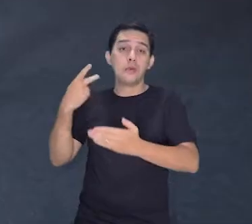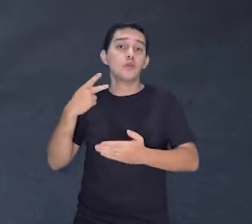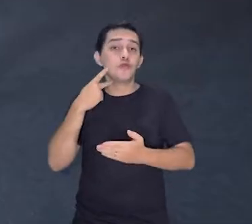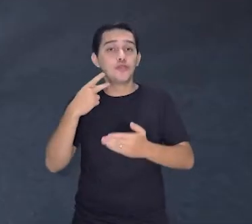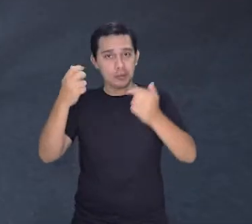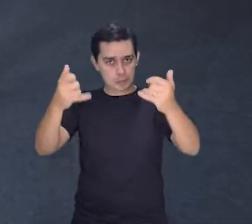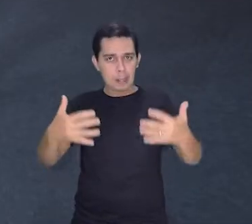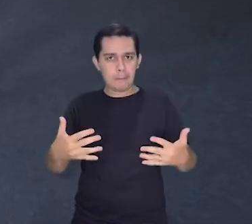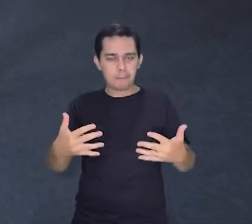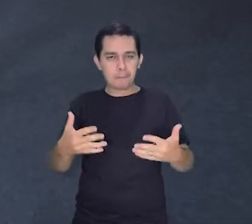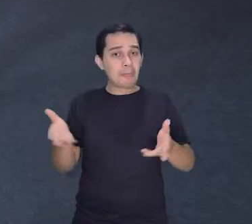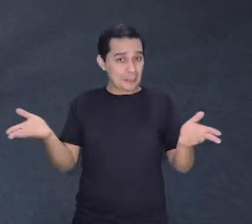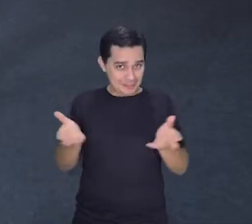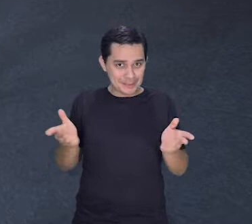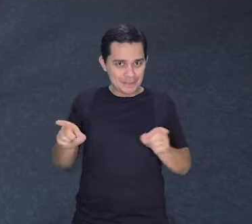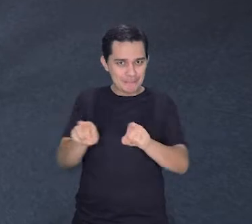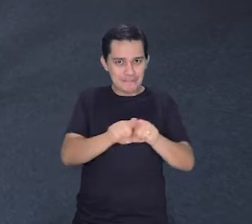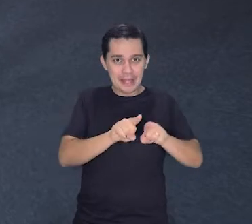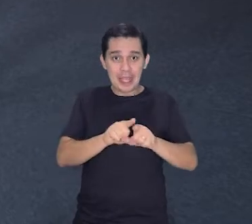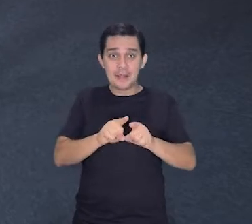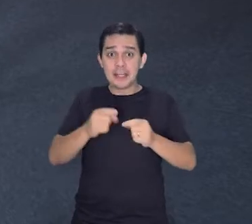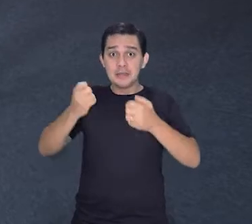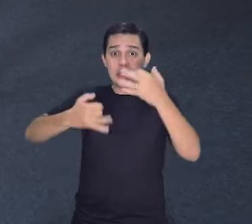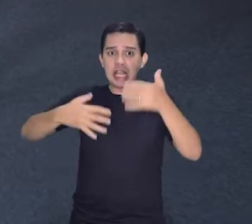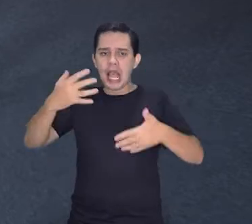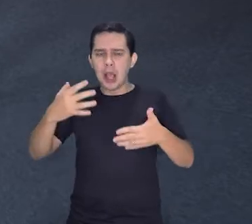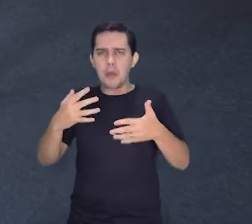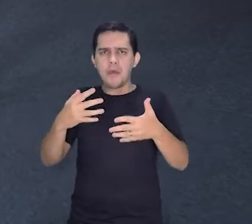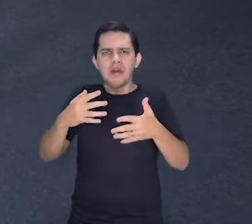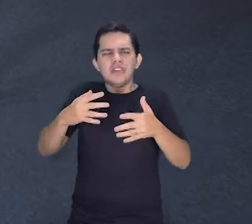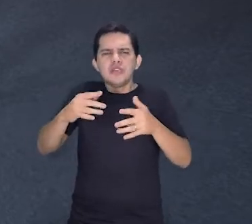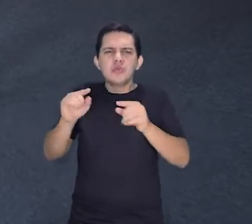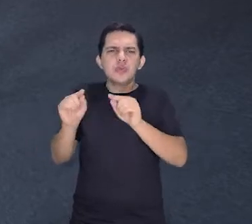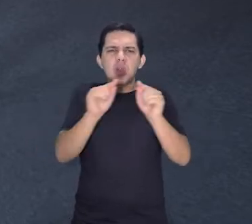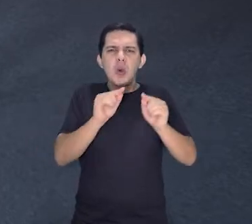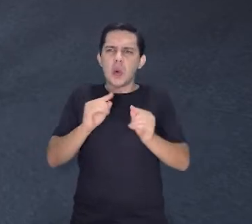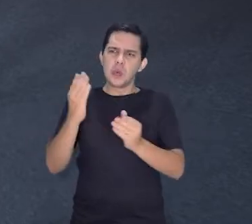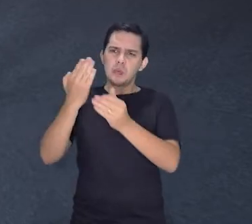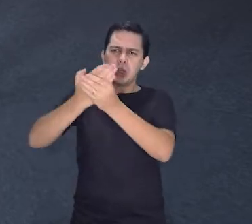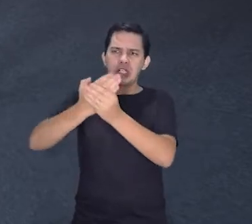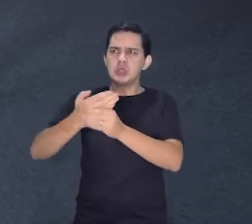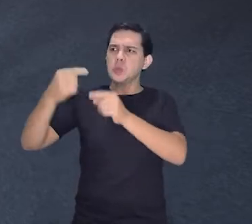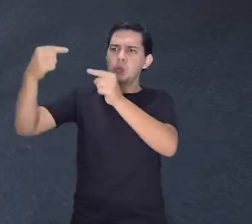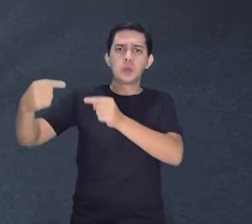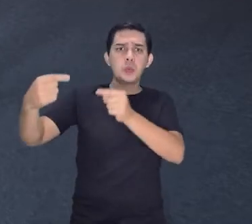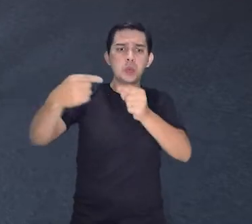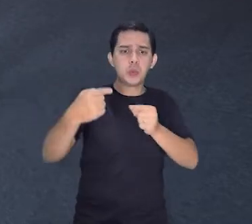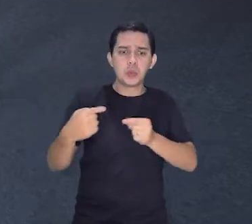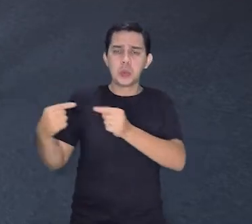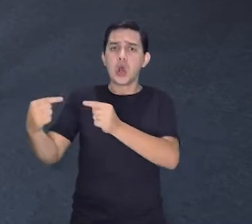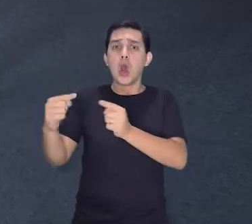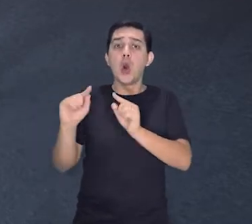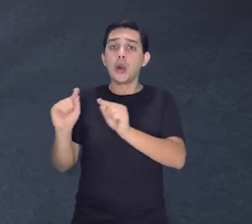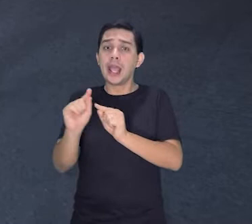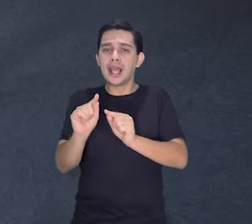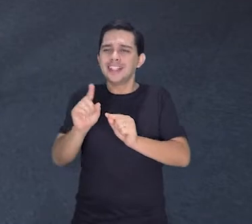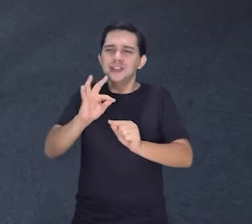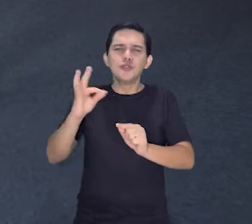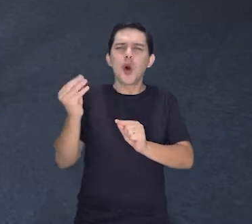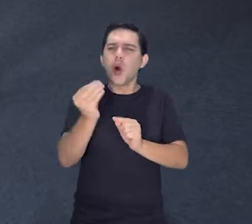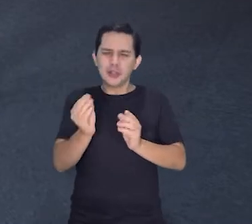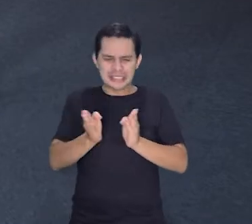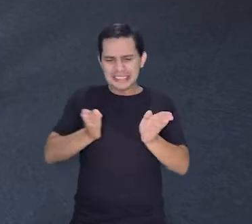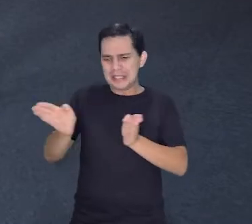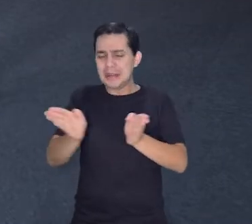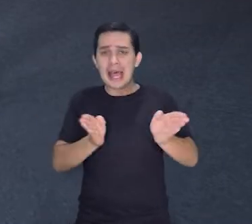Pequeno. Assista também a uma matéria sobre o ajuizamento de ação civil pública com pedido liminar para garantir acessibilidade nos